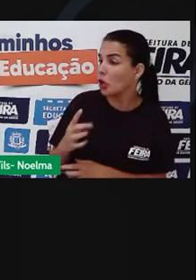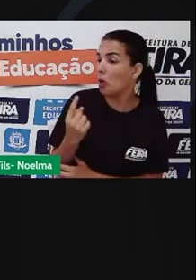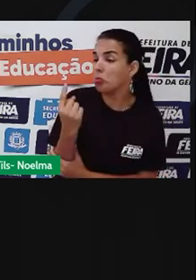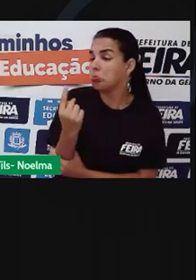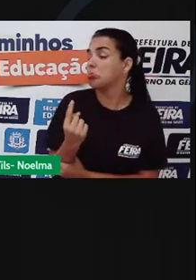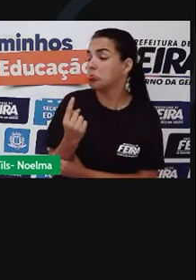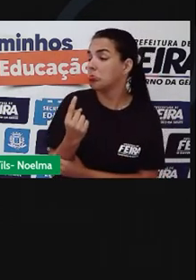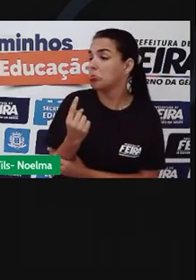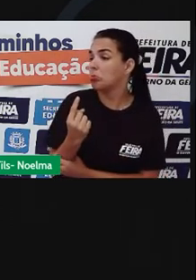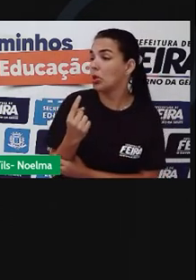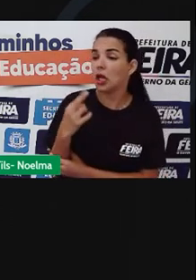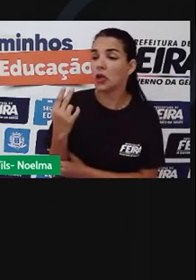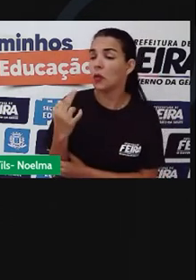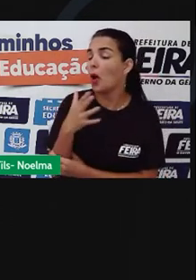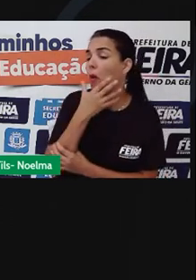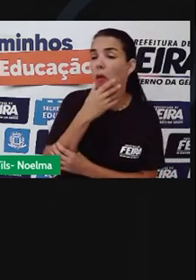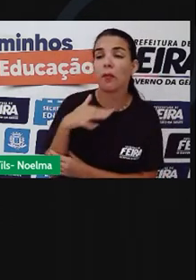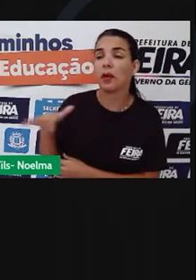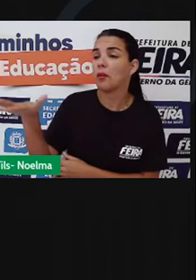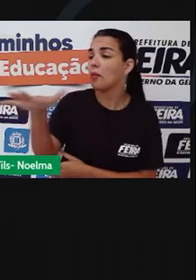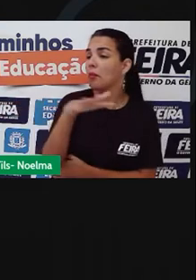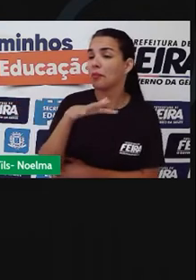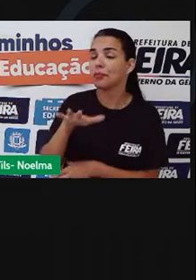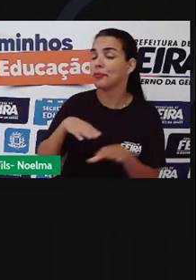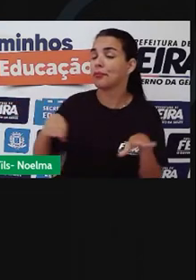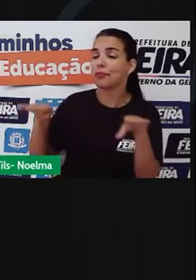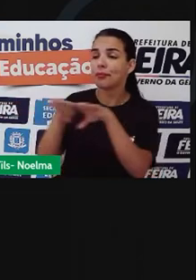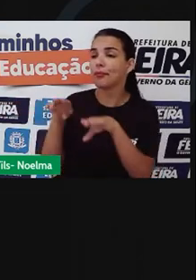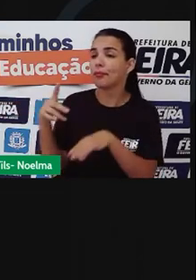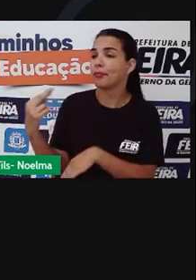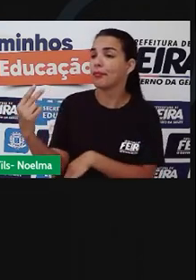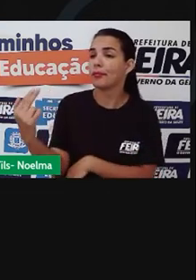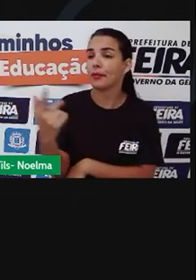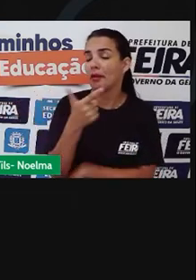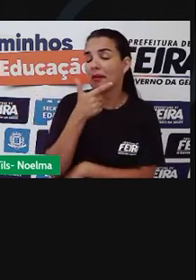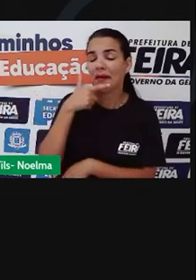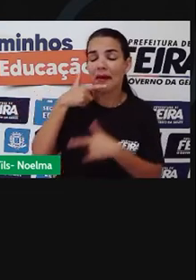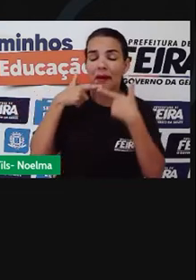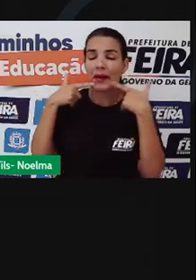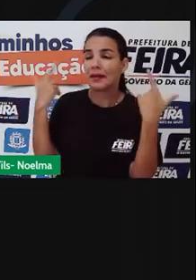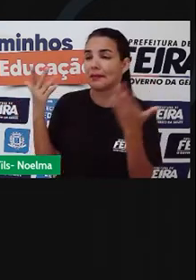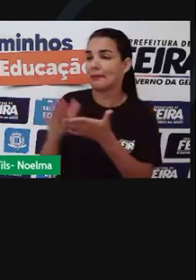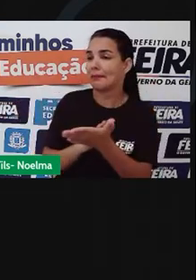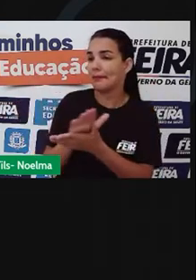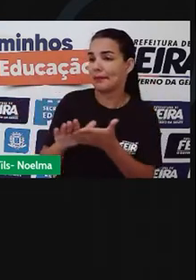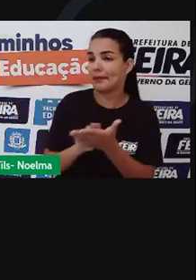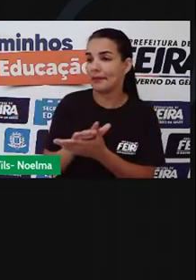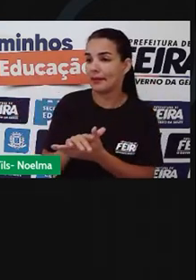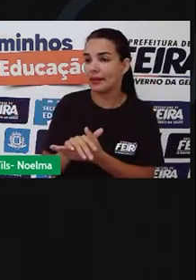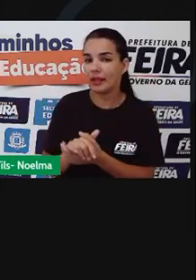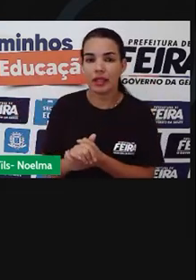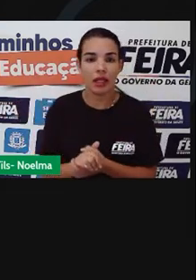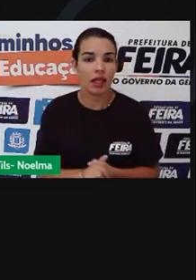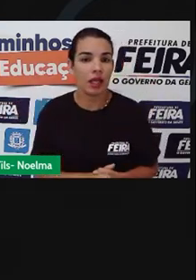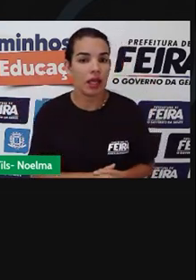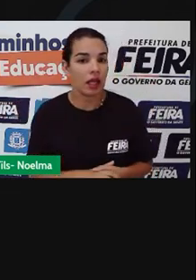mais um. Igual aos homens. Todos iguais. Nenhuma graça. É como